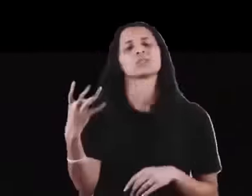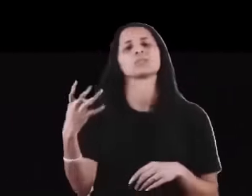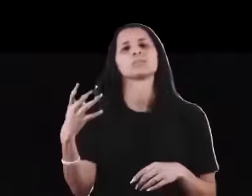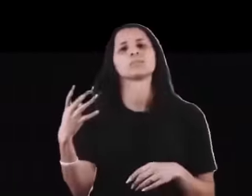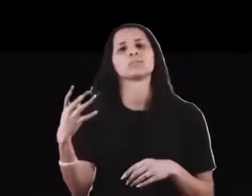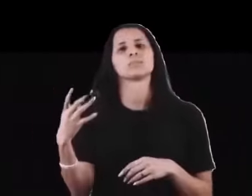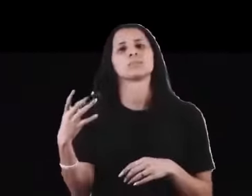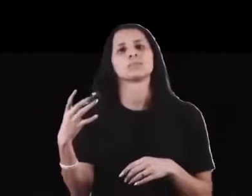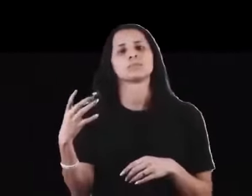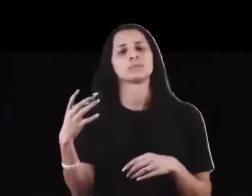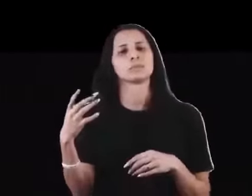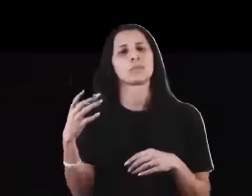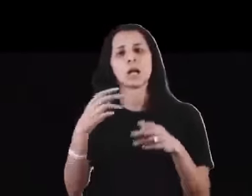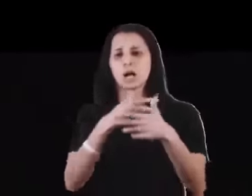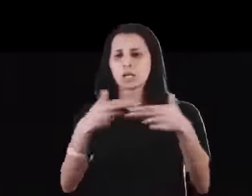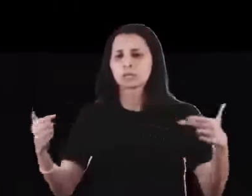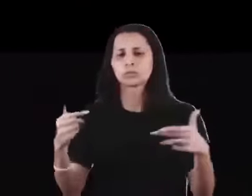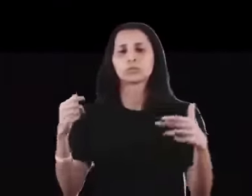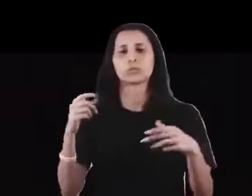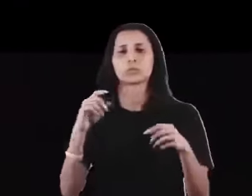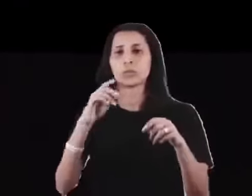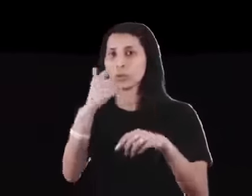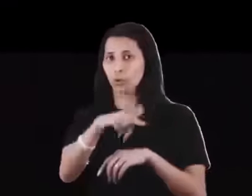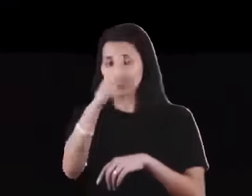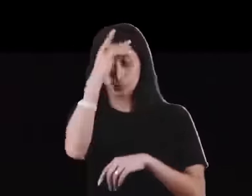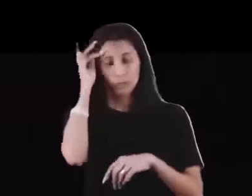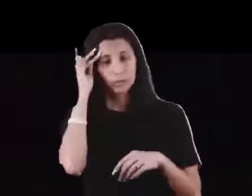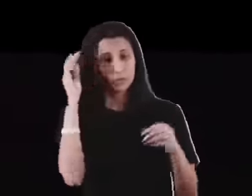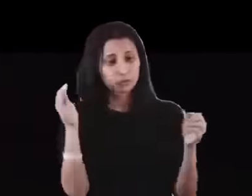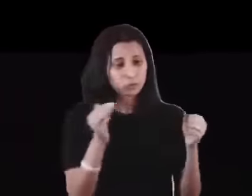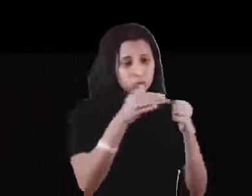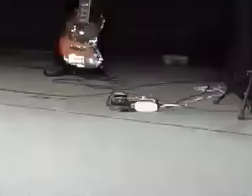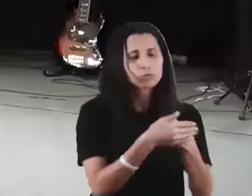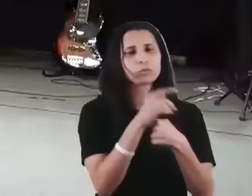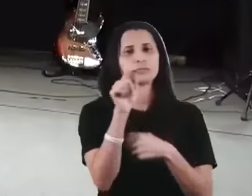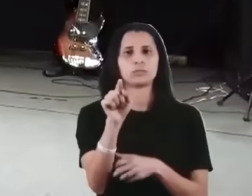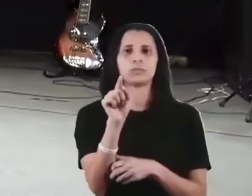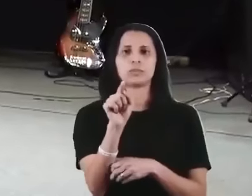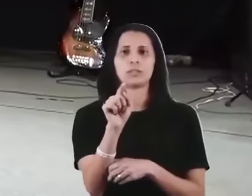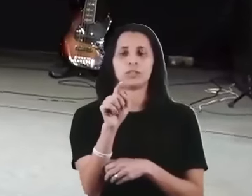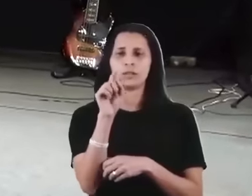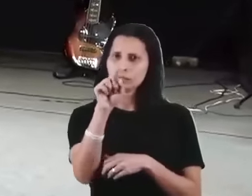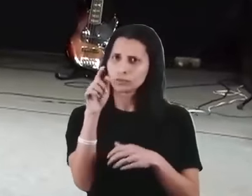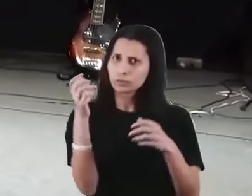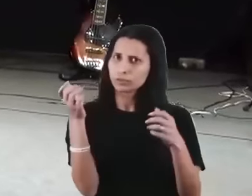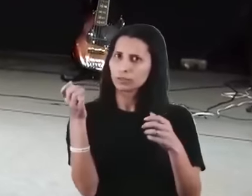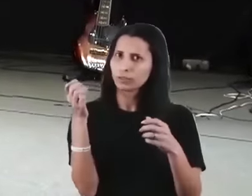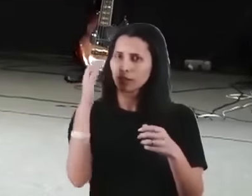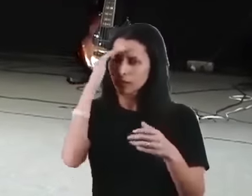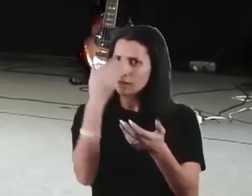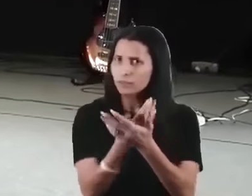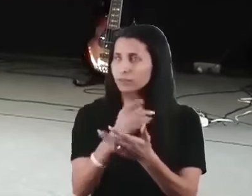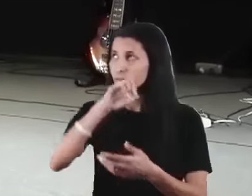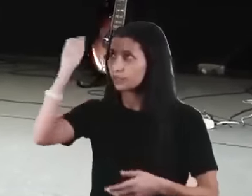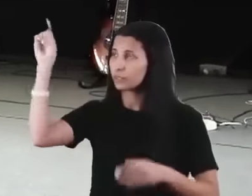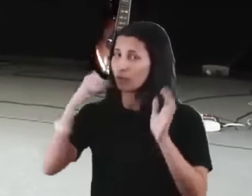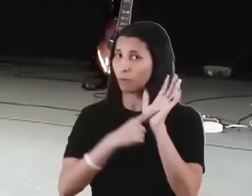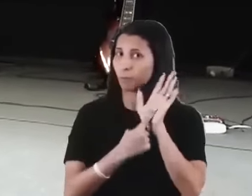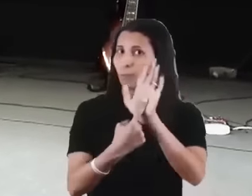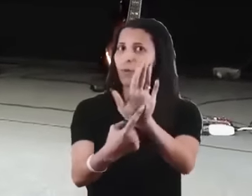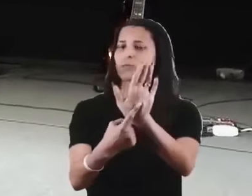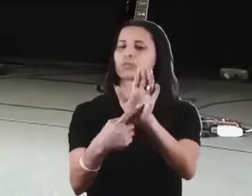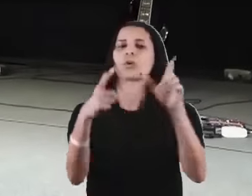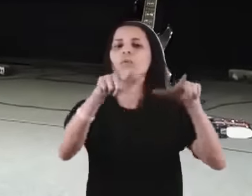de você e quem crê aqui que Deus vai revelar o lugar da água que você precisa para beber